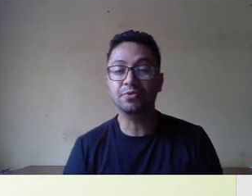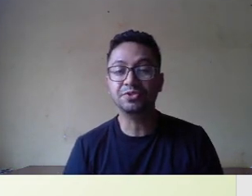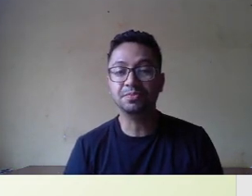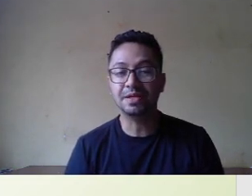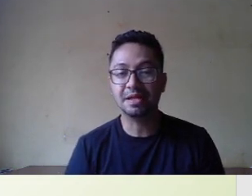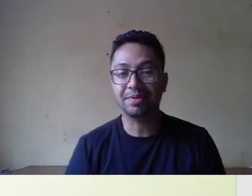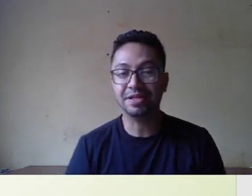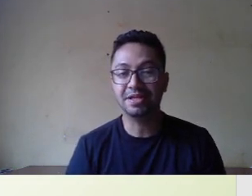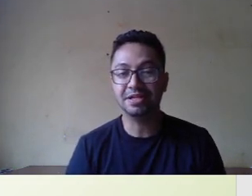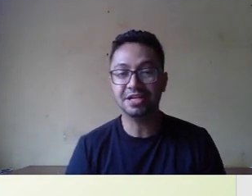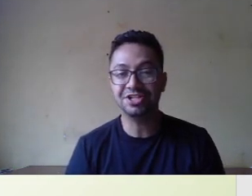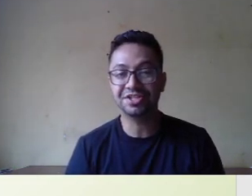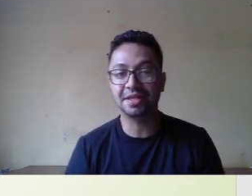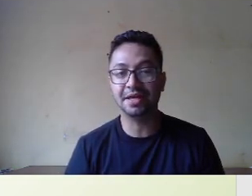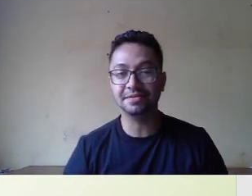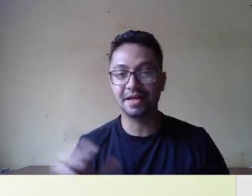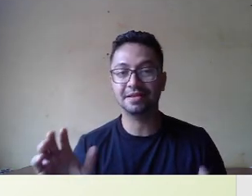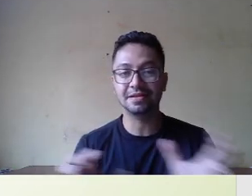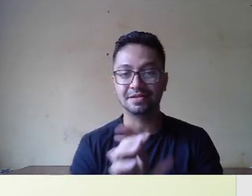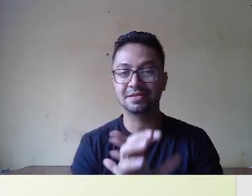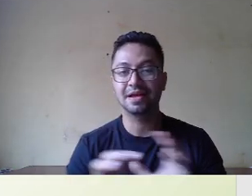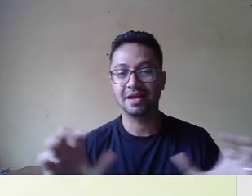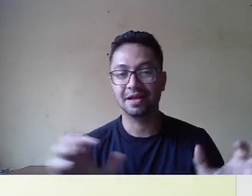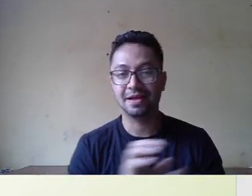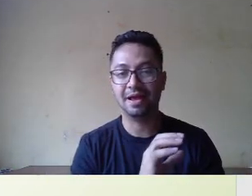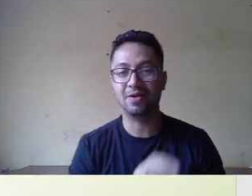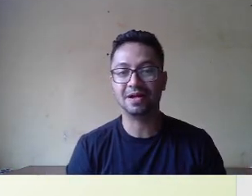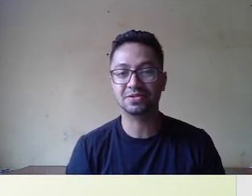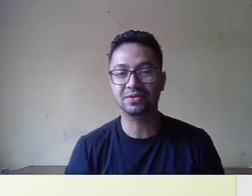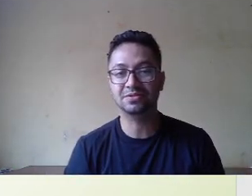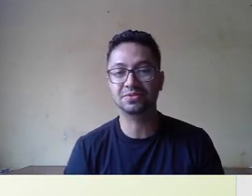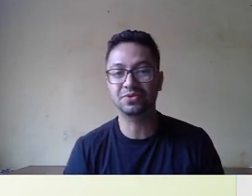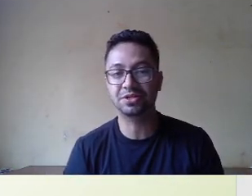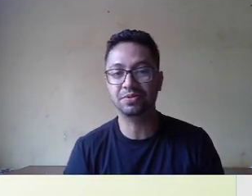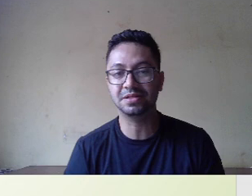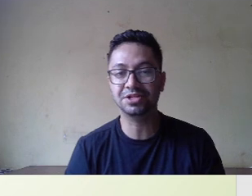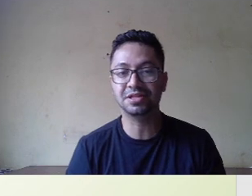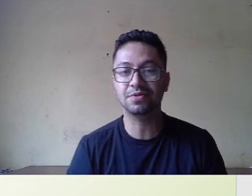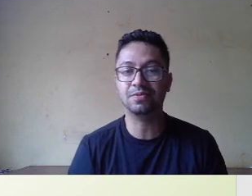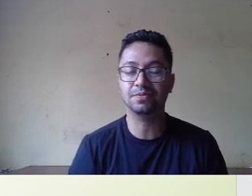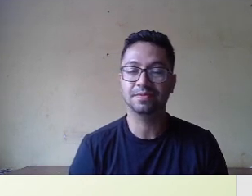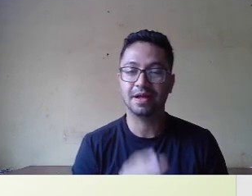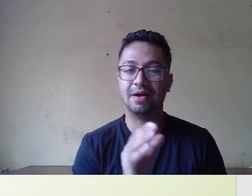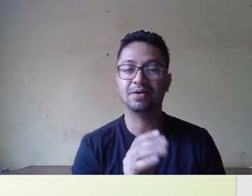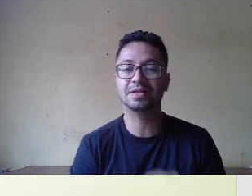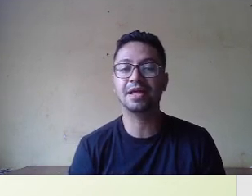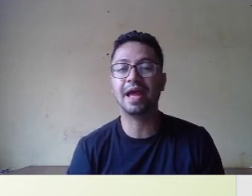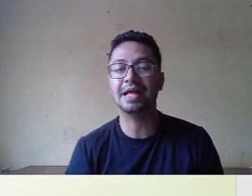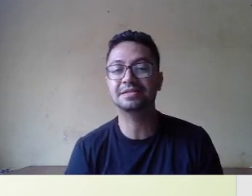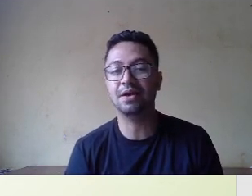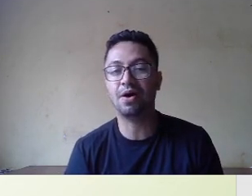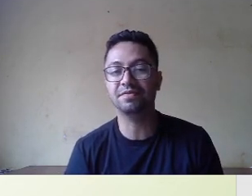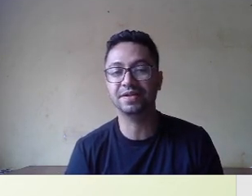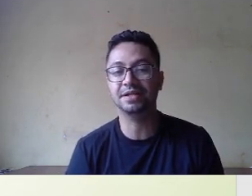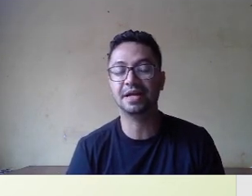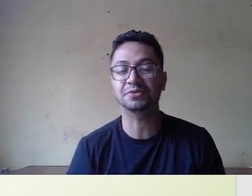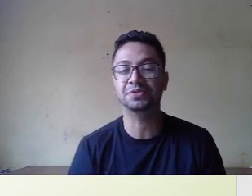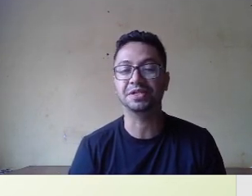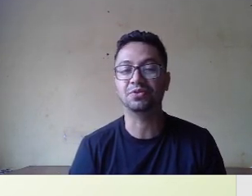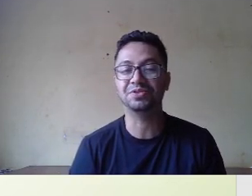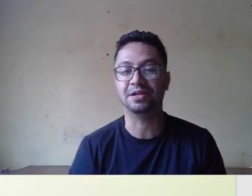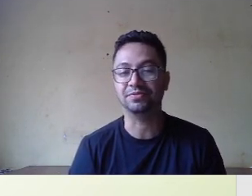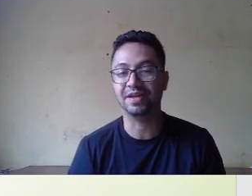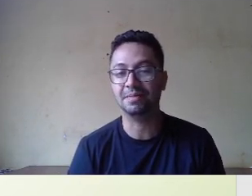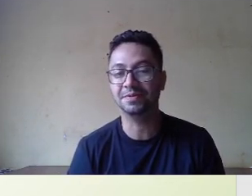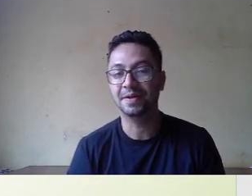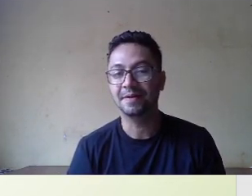E no último exemplo que a gente tem, né, dessas relocações dos constituintes, a gente tem a ordem SOV, que é o